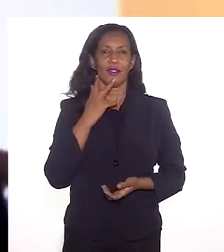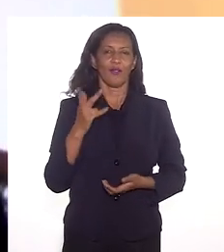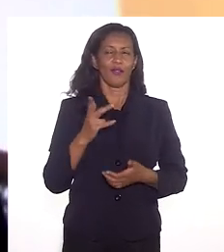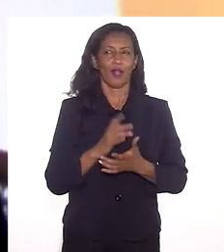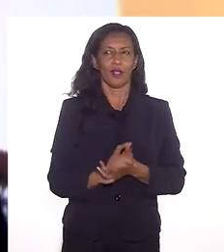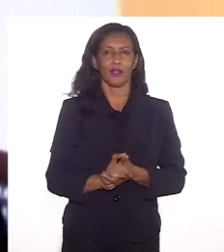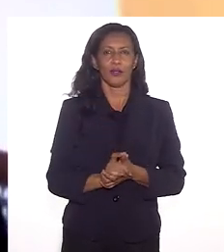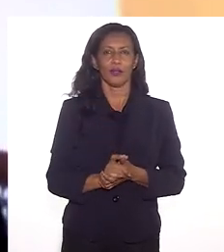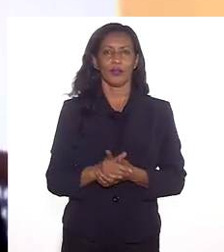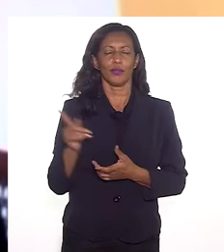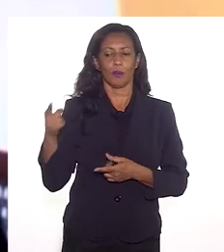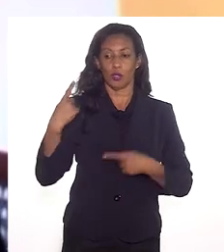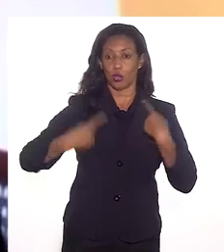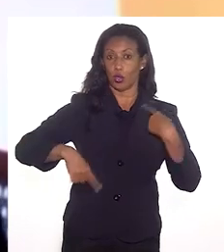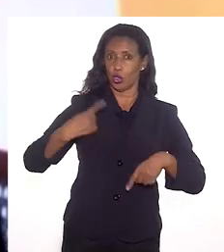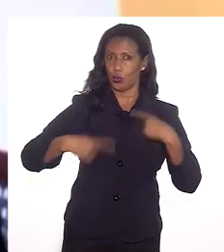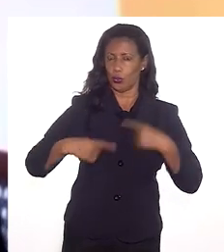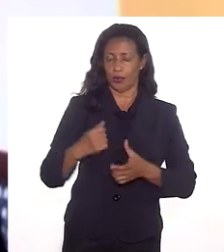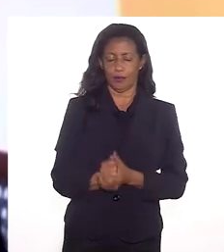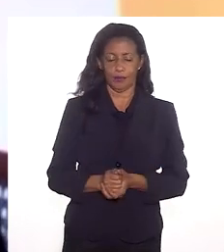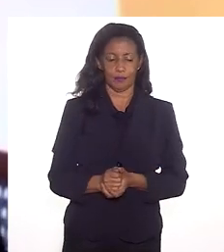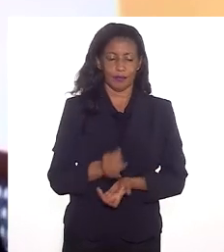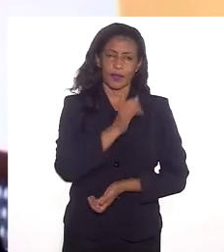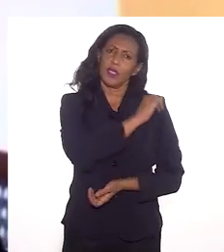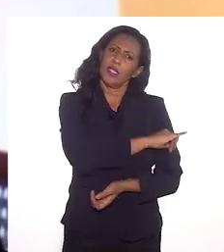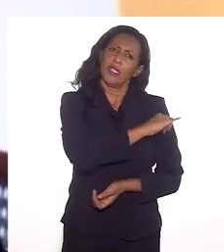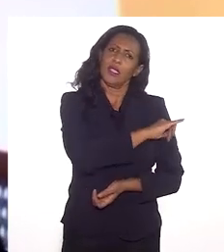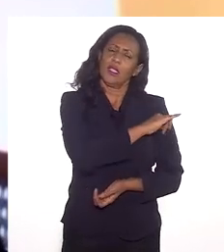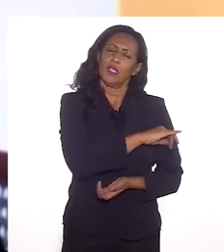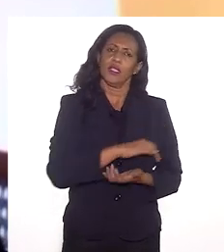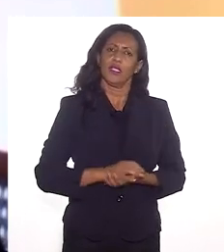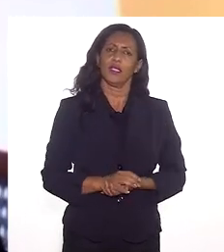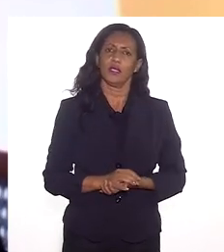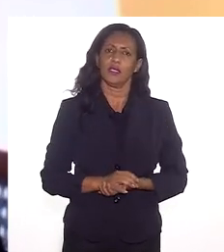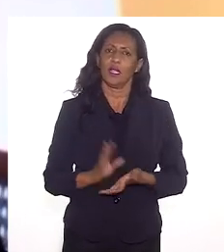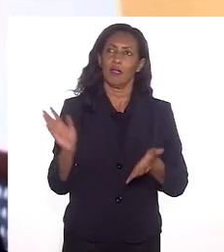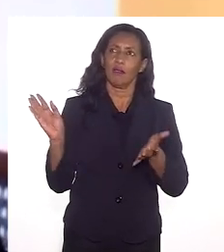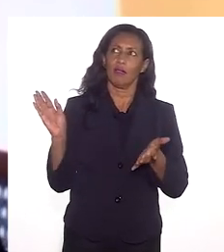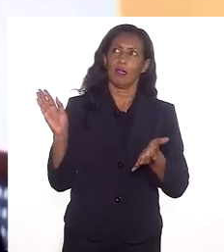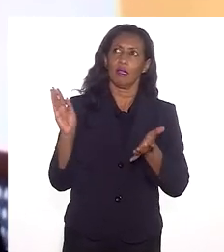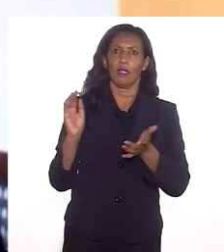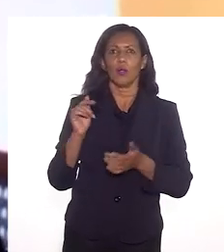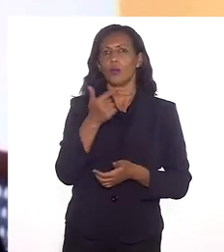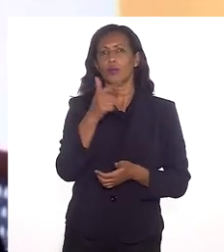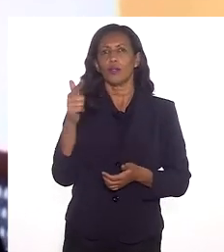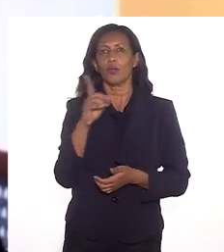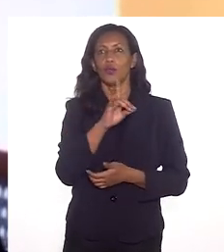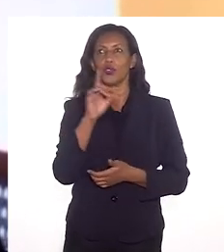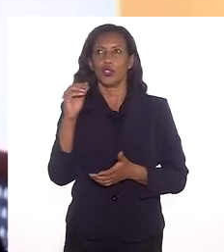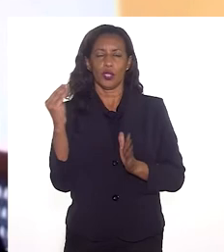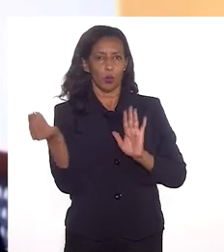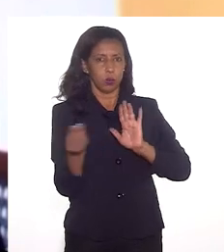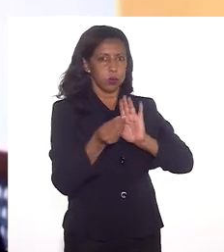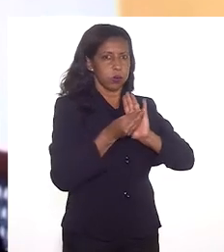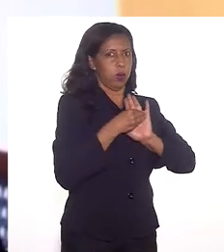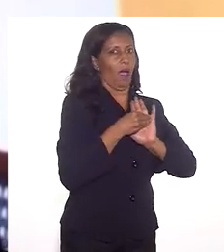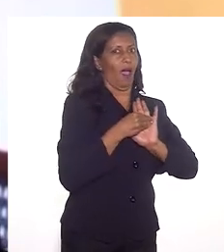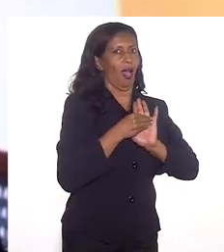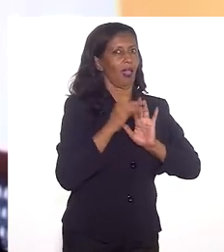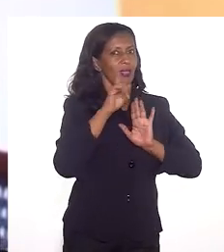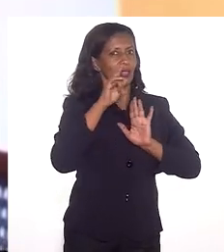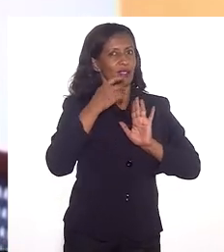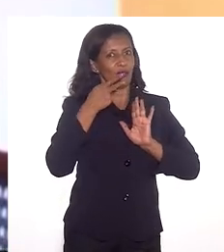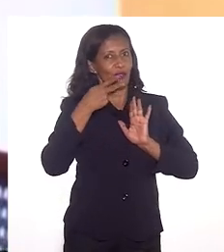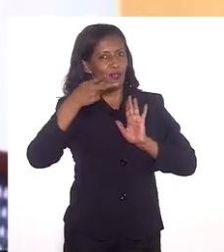agora falando sobre essa questão da disputa né O Rio de Janeiro ou não não ainda tem uma data aí que essa em que esse